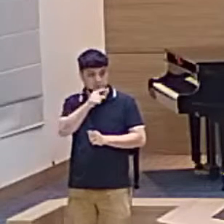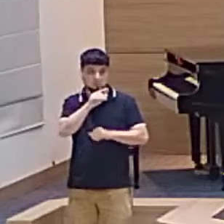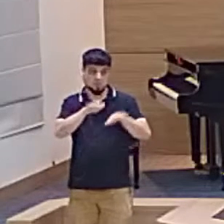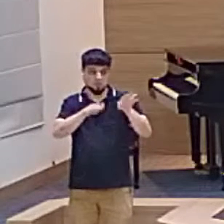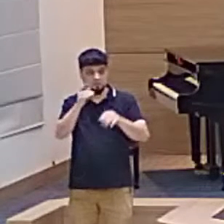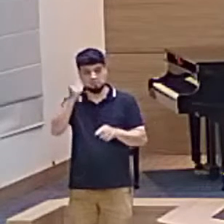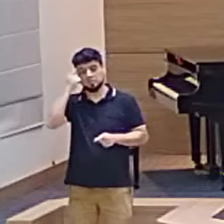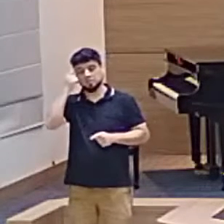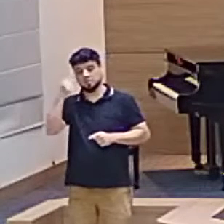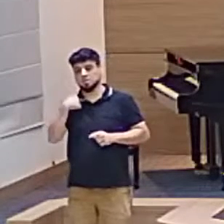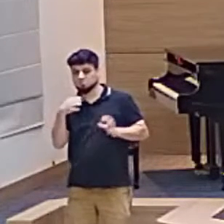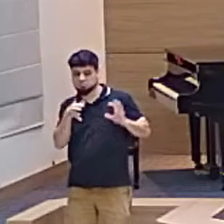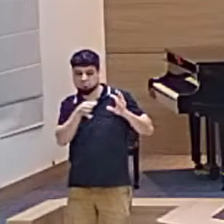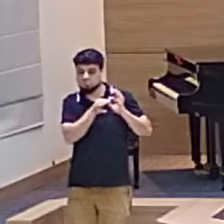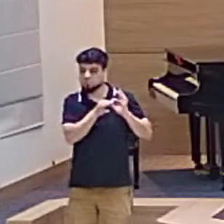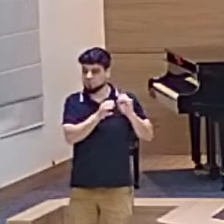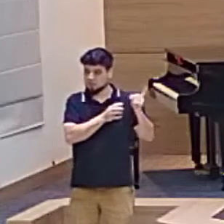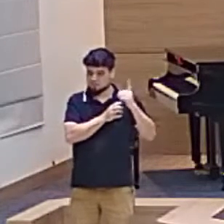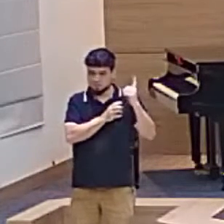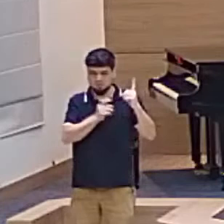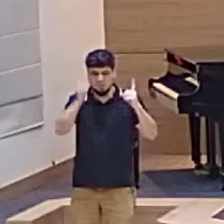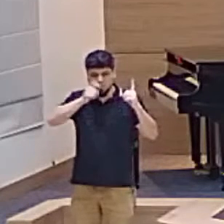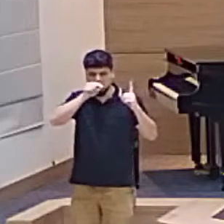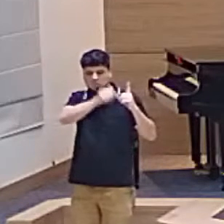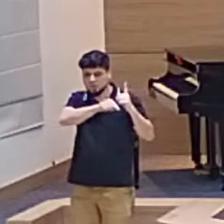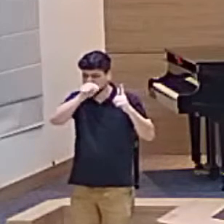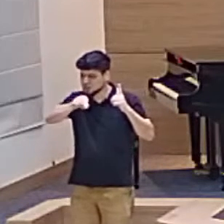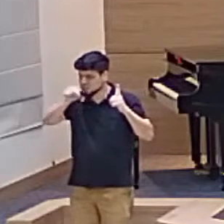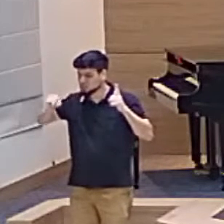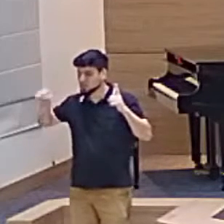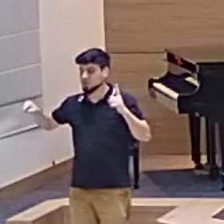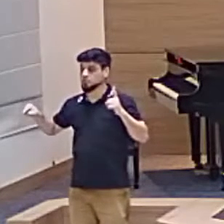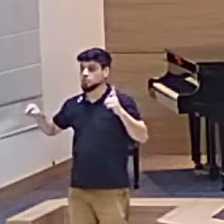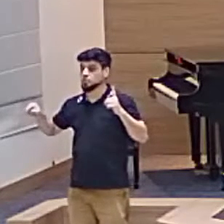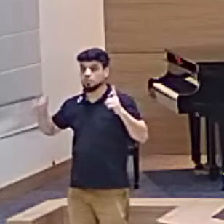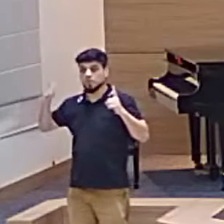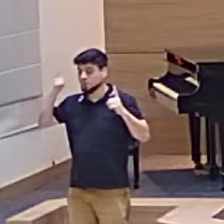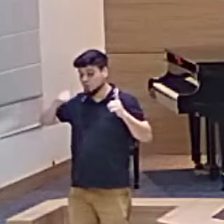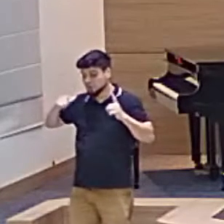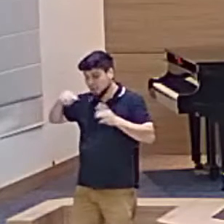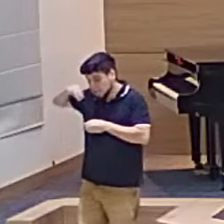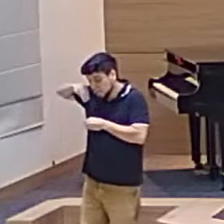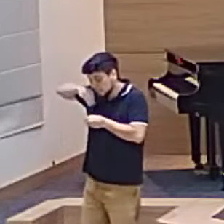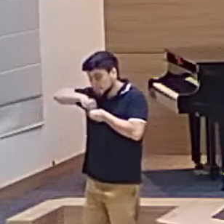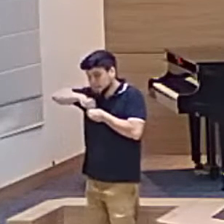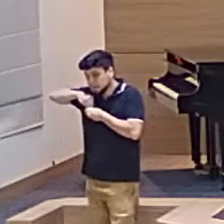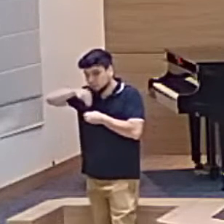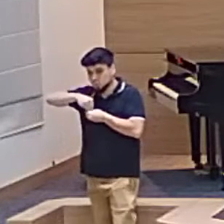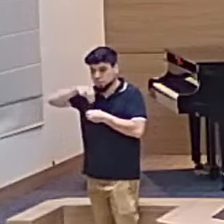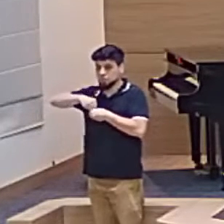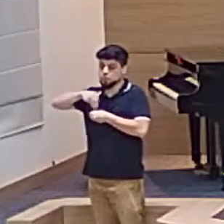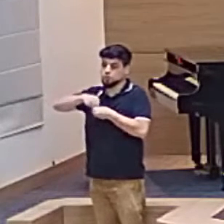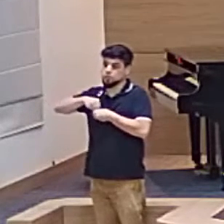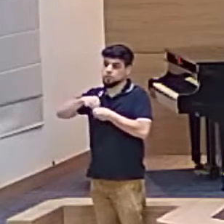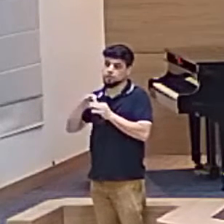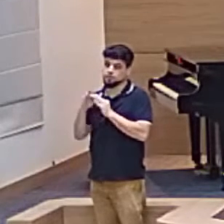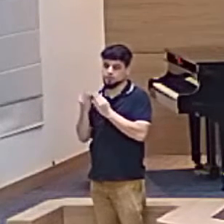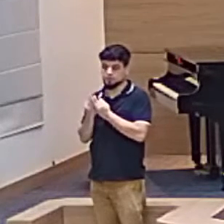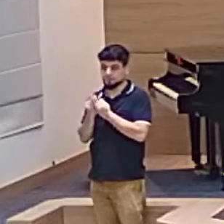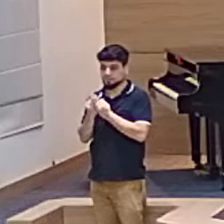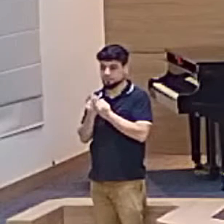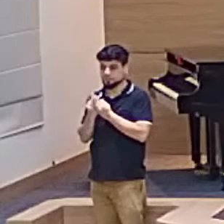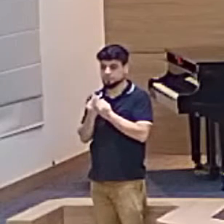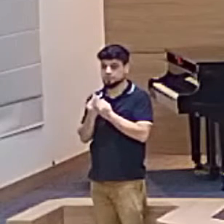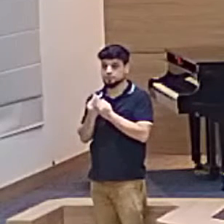está preocupado com tudo mas não consegue olhar para as vísceras da sua família